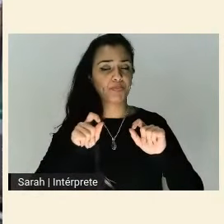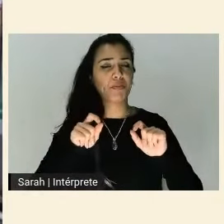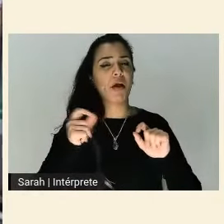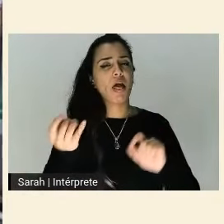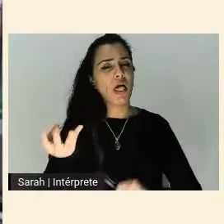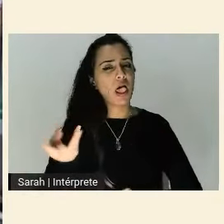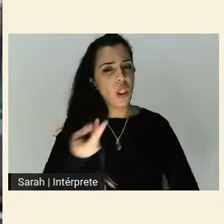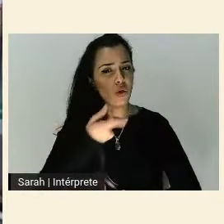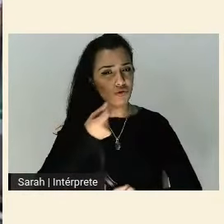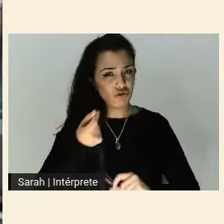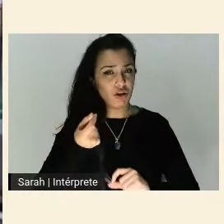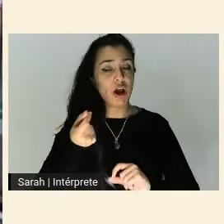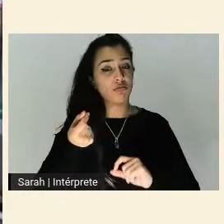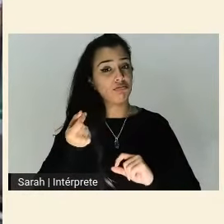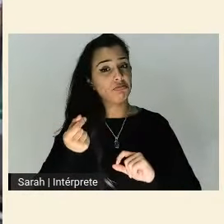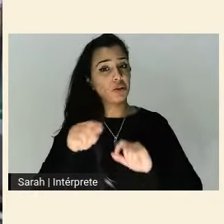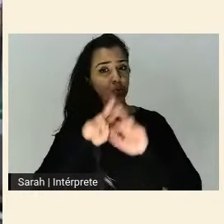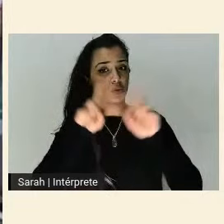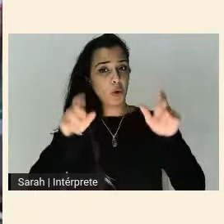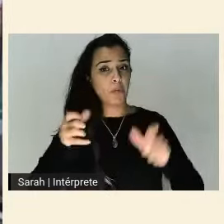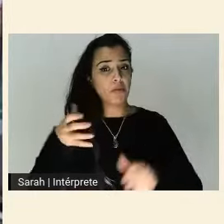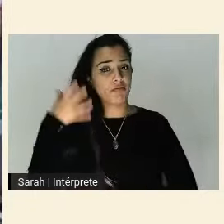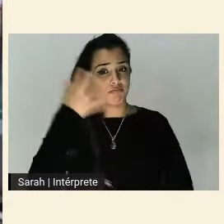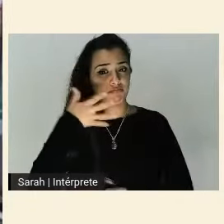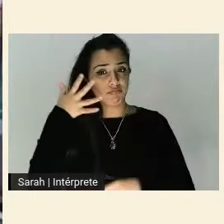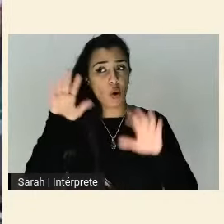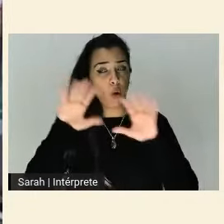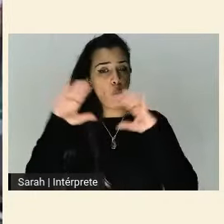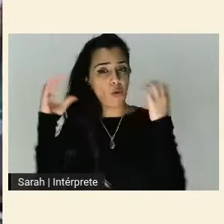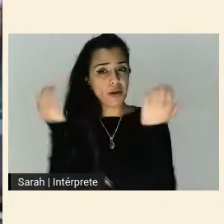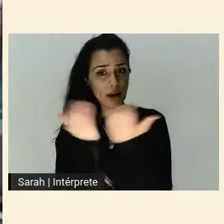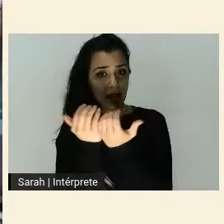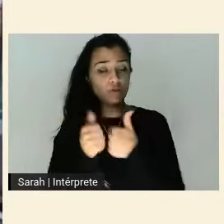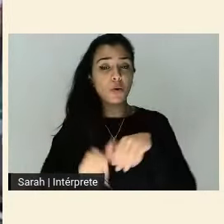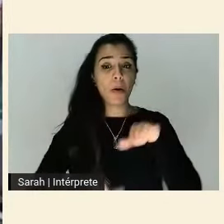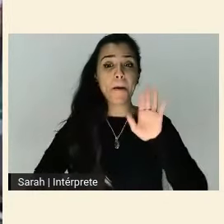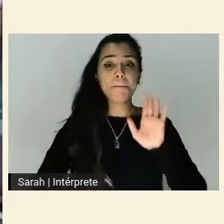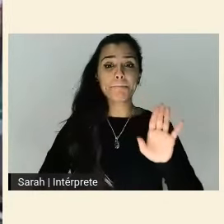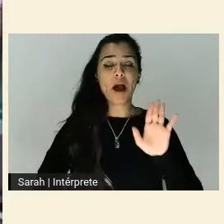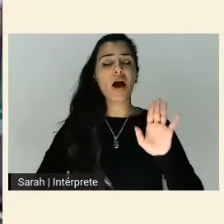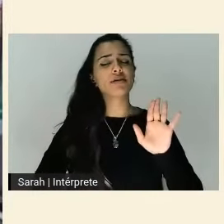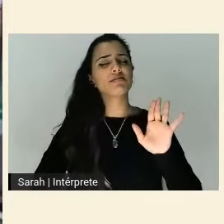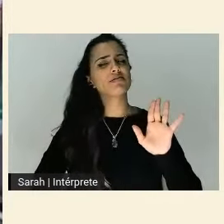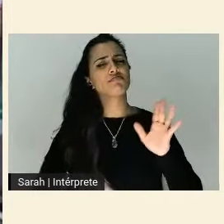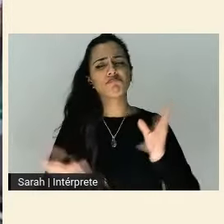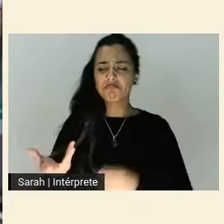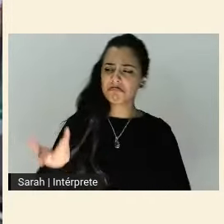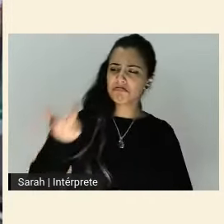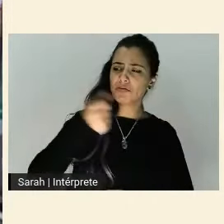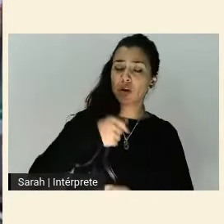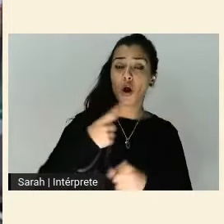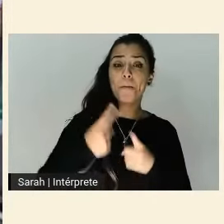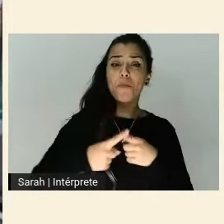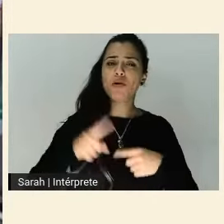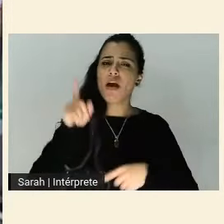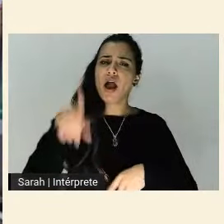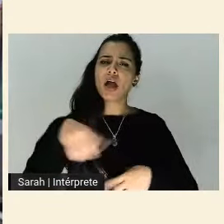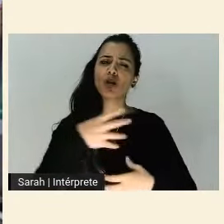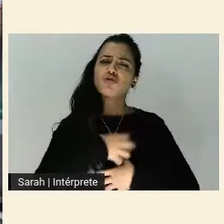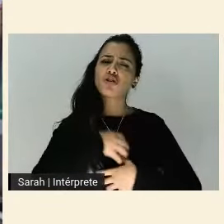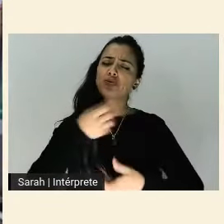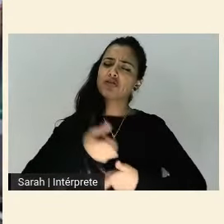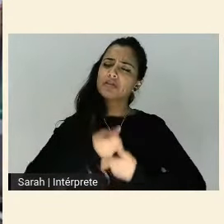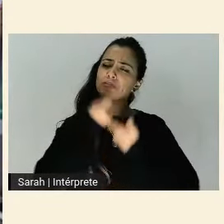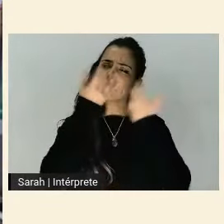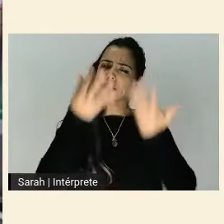elogiando o Congresso, né, mas elogiando o Congresso por ser uma expressão de